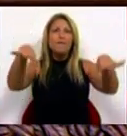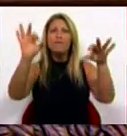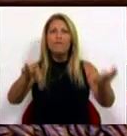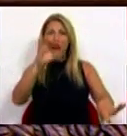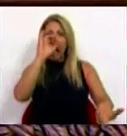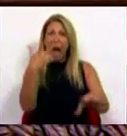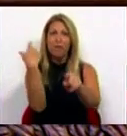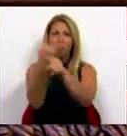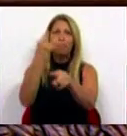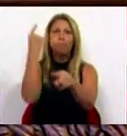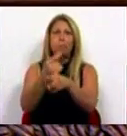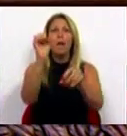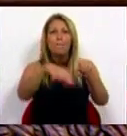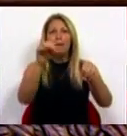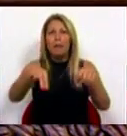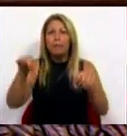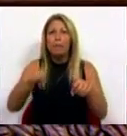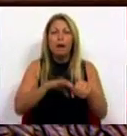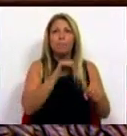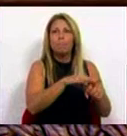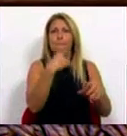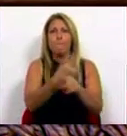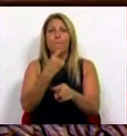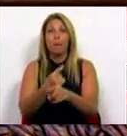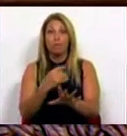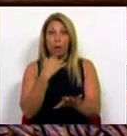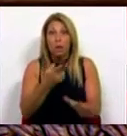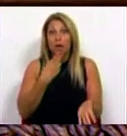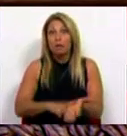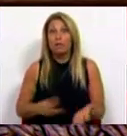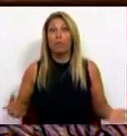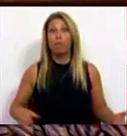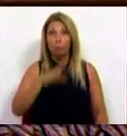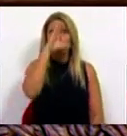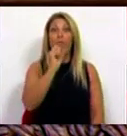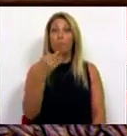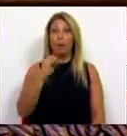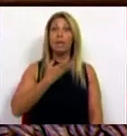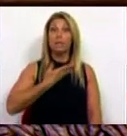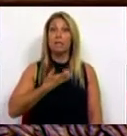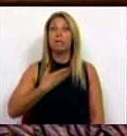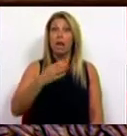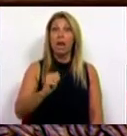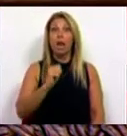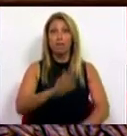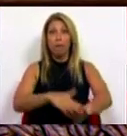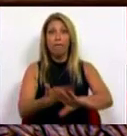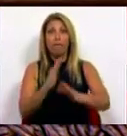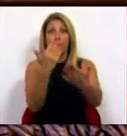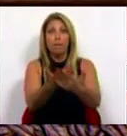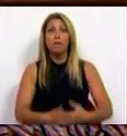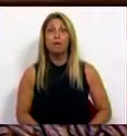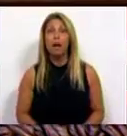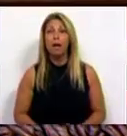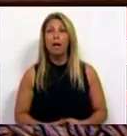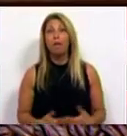eucaliptocentrismo que, diga-se em bom rigor e é bom da verdade, o governo PSD e CDS acentuou, designadamente, por via